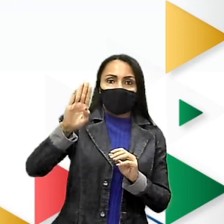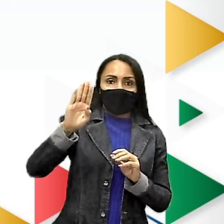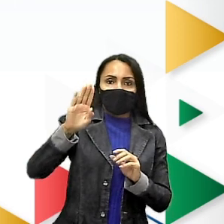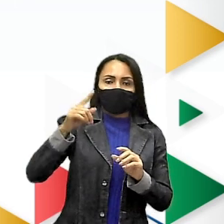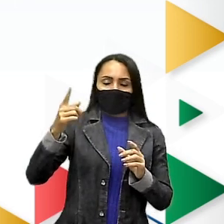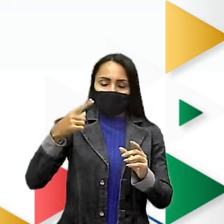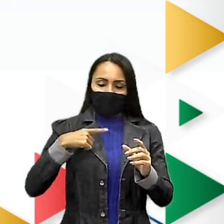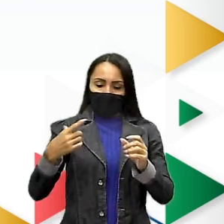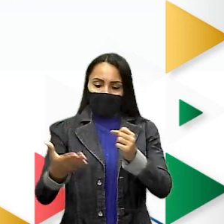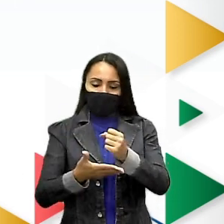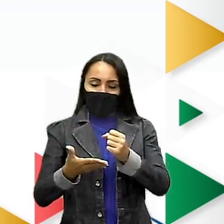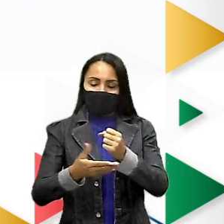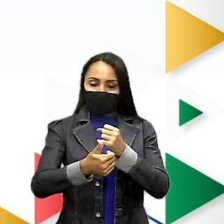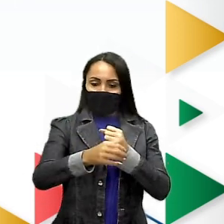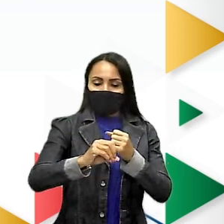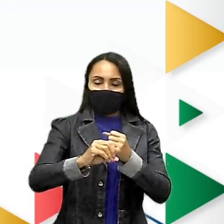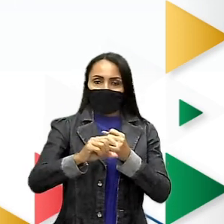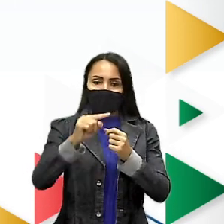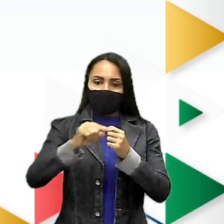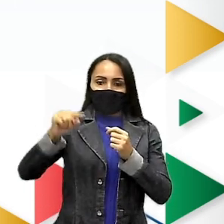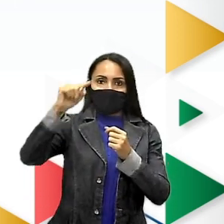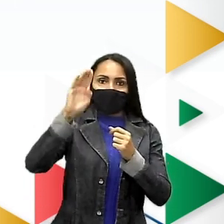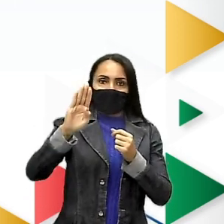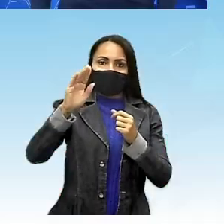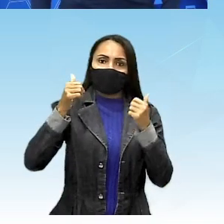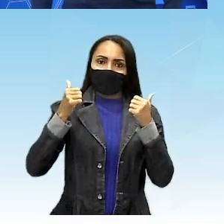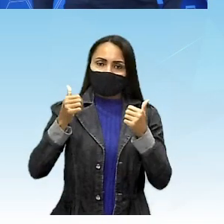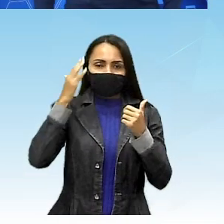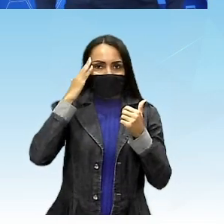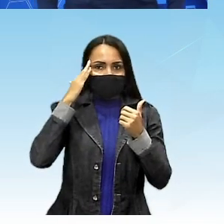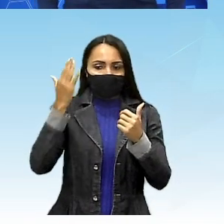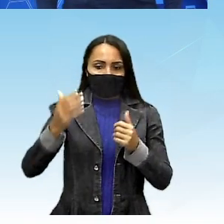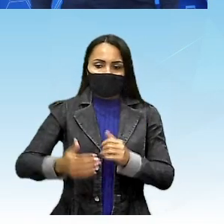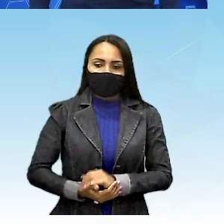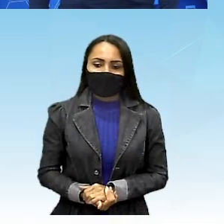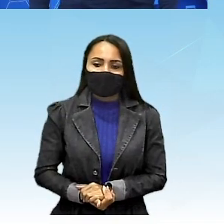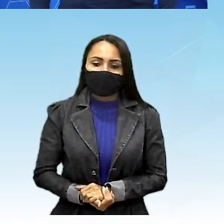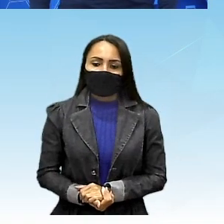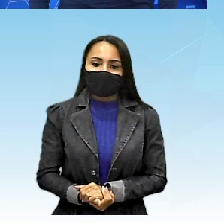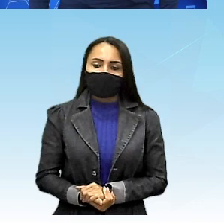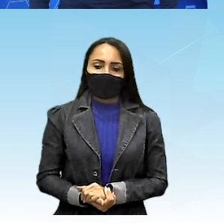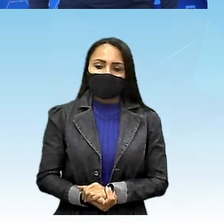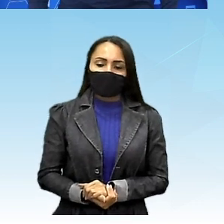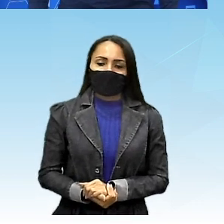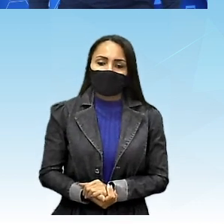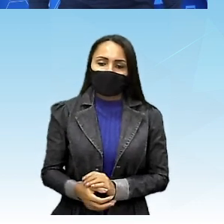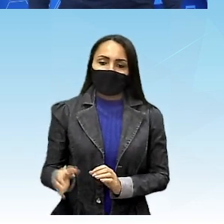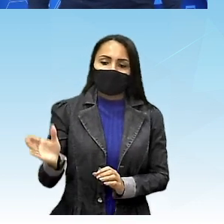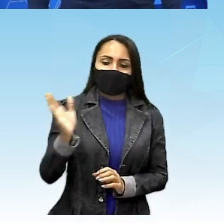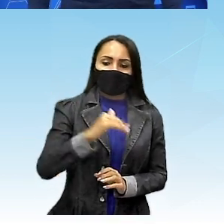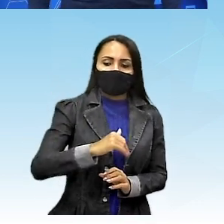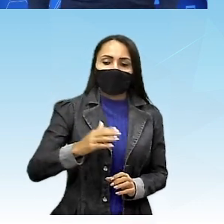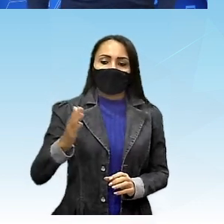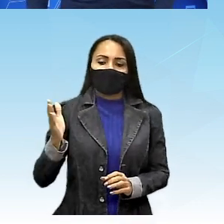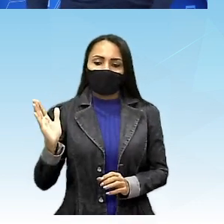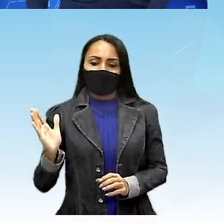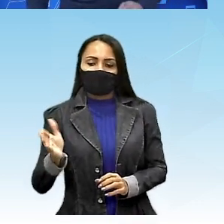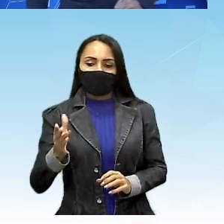base decimal, tá bom? Tá tranquilo até aí? Então vem comigo para a gente poder já